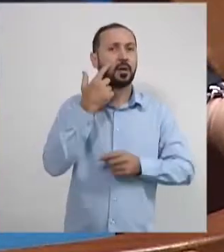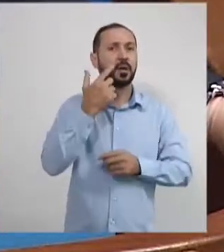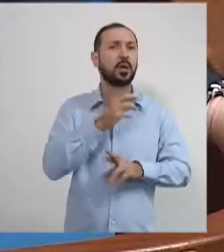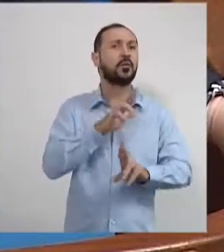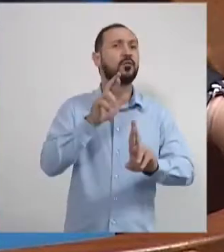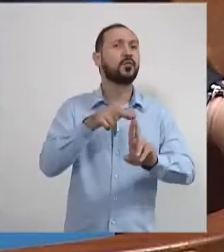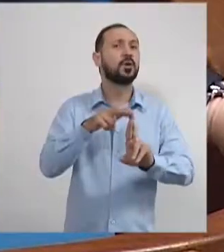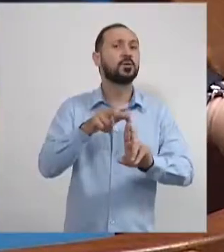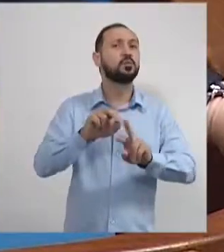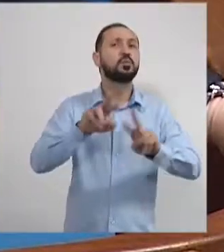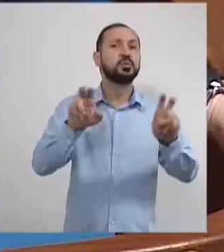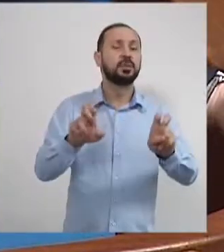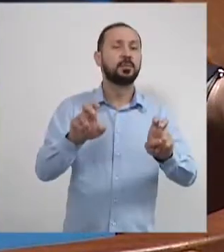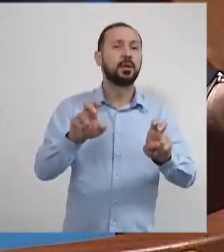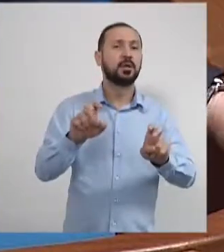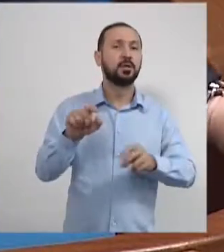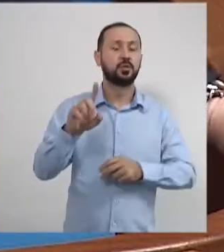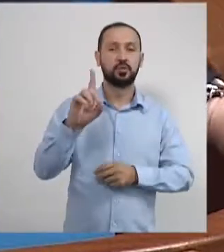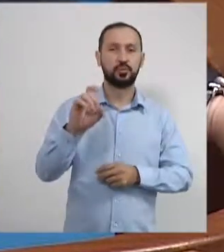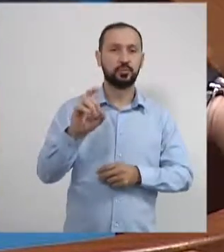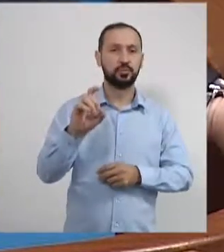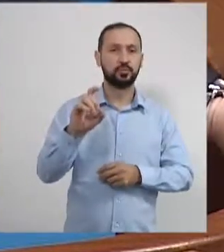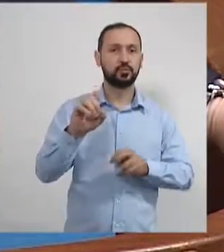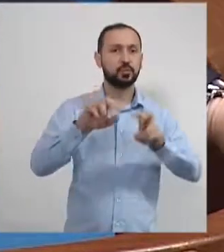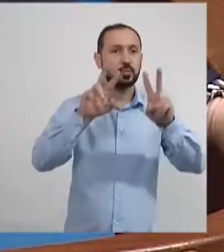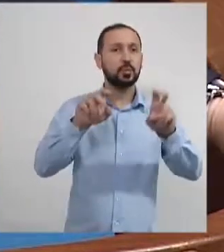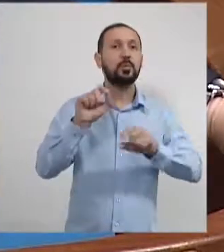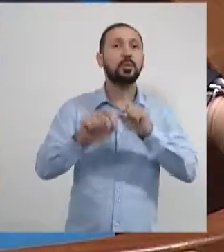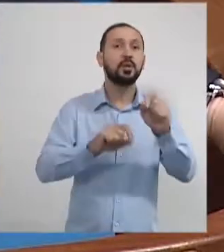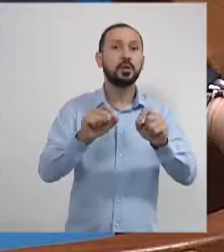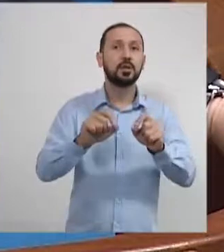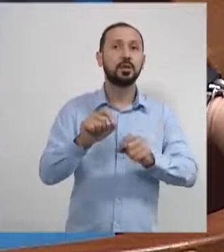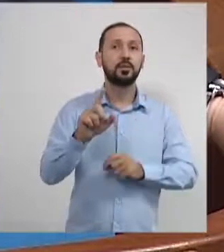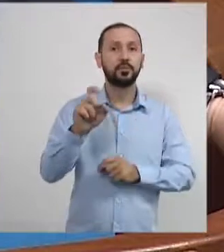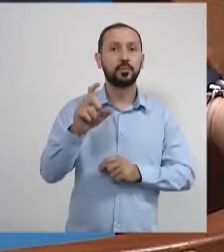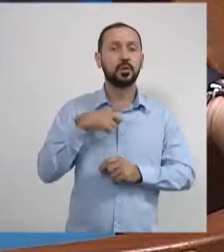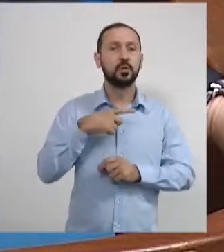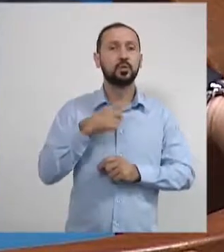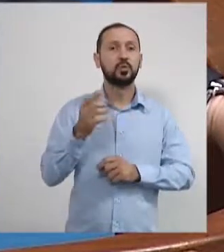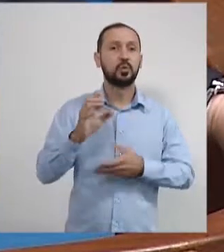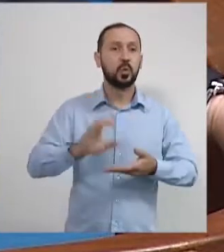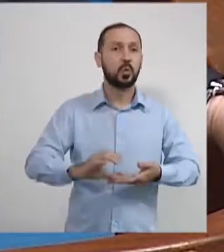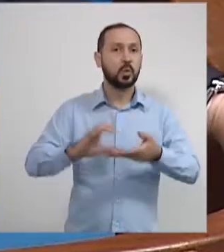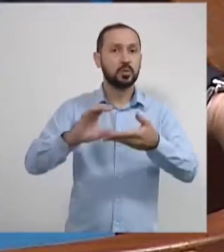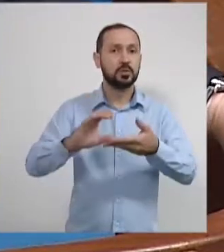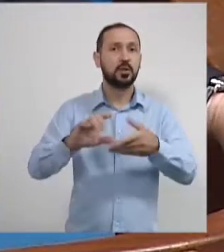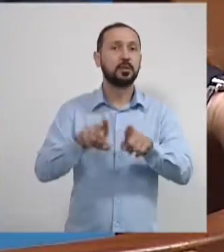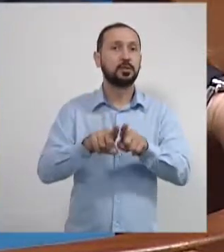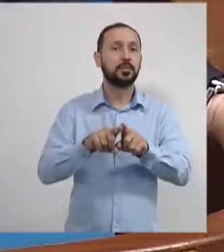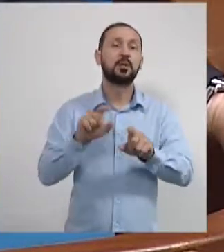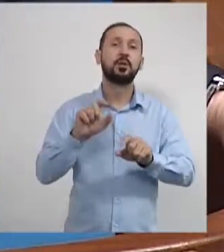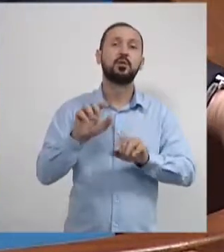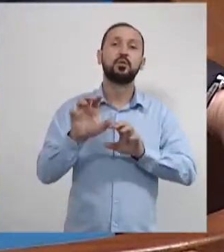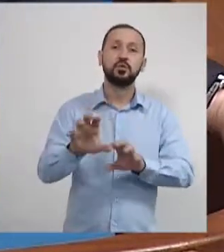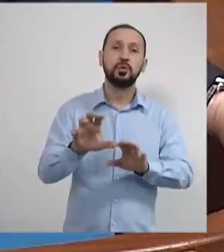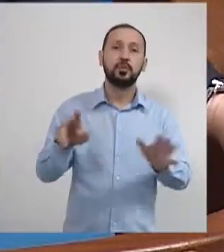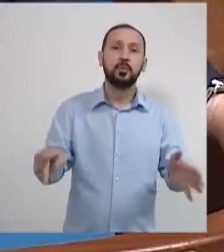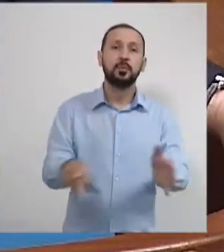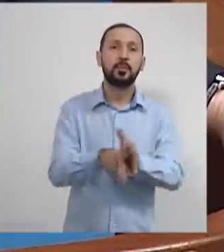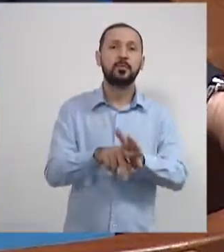referenciar sobre Dourados. A justificativa é que a votação dos conselheiros tutelares e a forma, ela